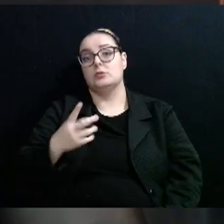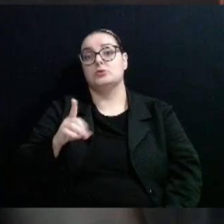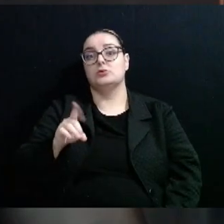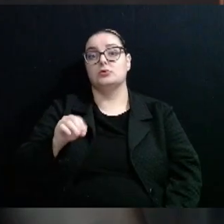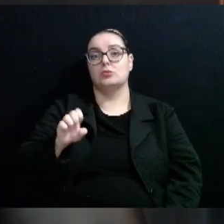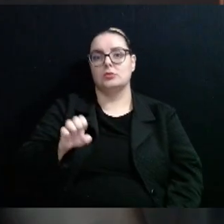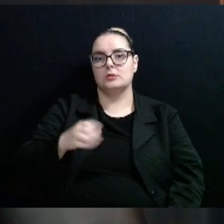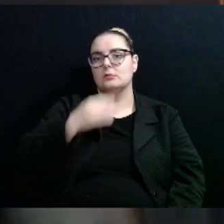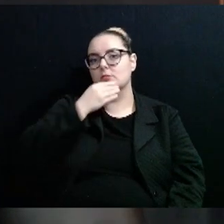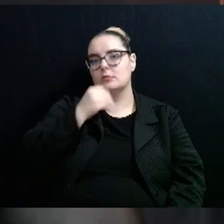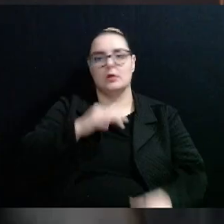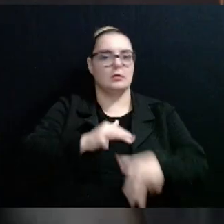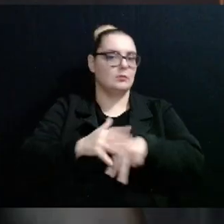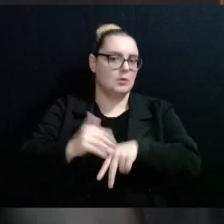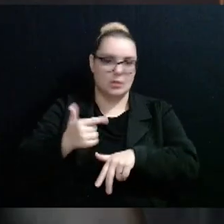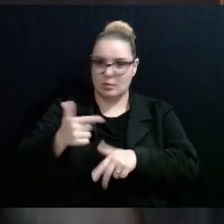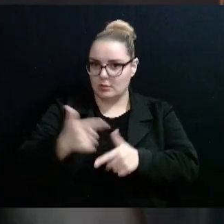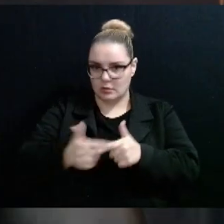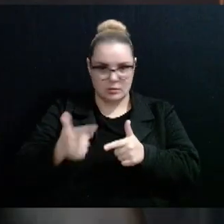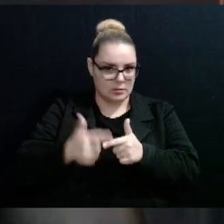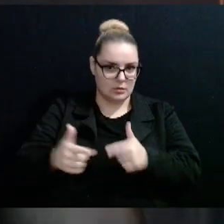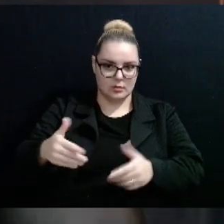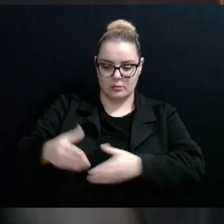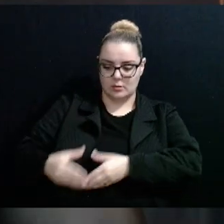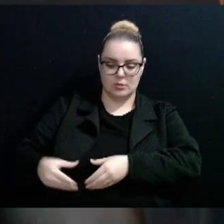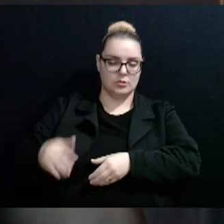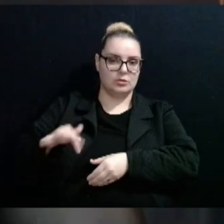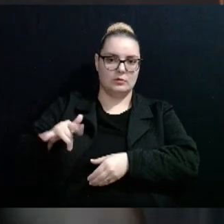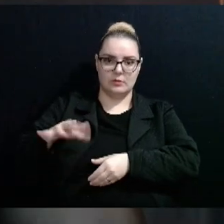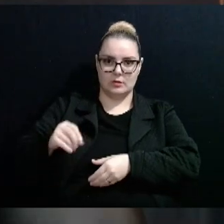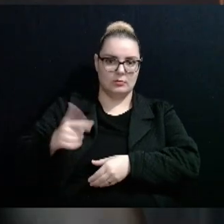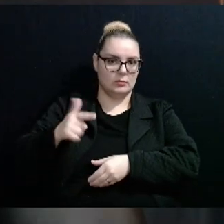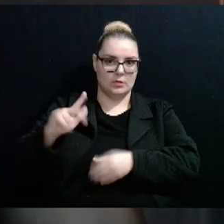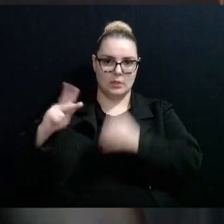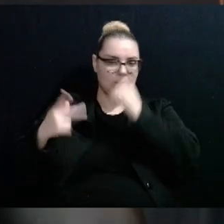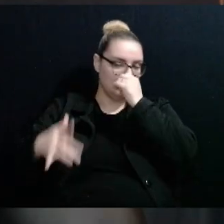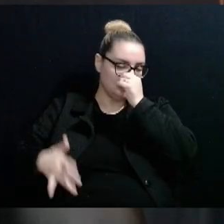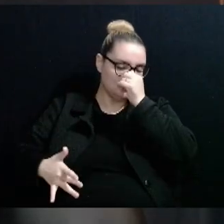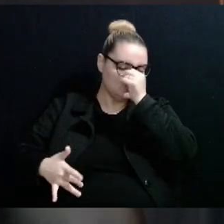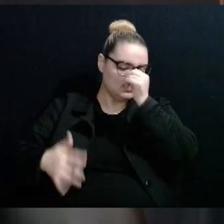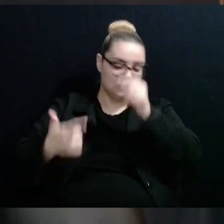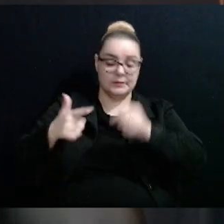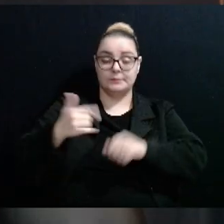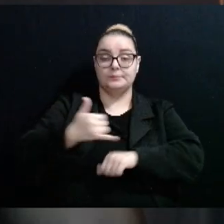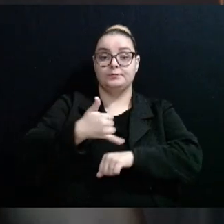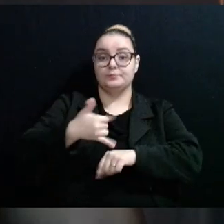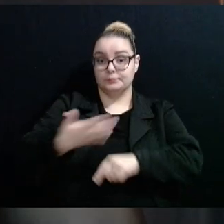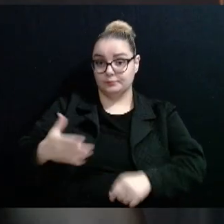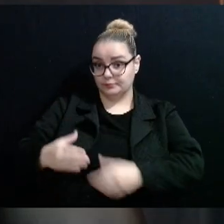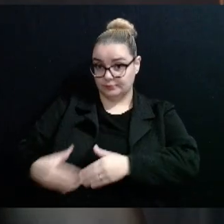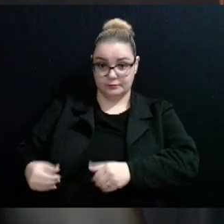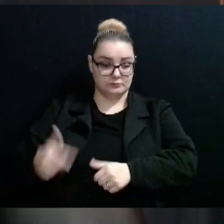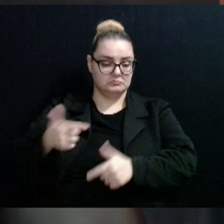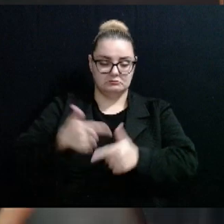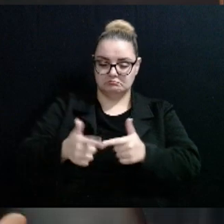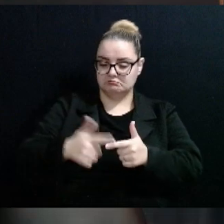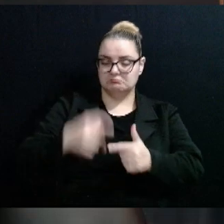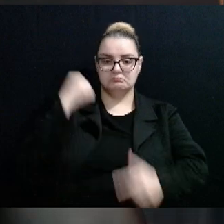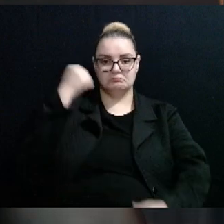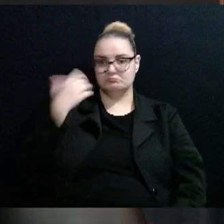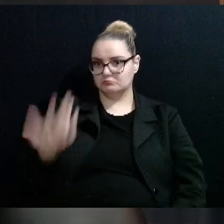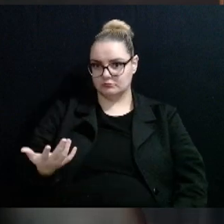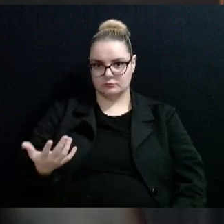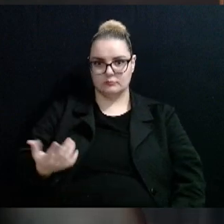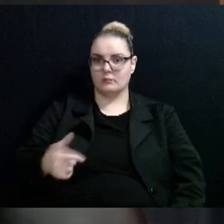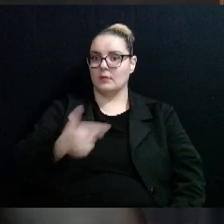que não têm nenhum problema de fígado, né? Que não tem nenhuma hepatite, que não tem gordura no fígado, que não tem nenhum outro problema grave de saúde, que não toma nenhuma outra medicação